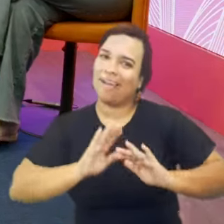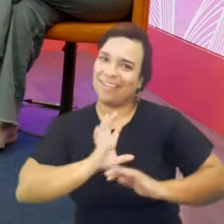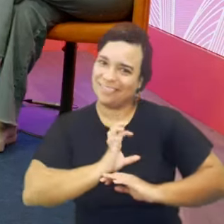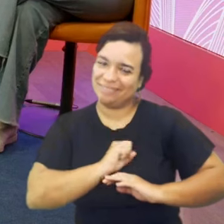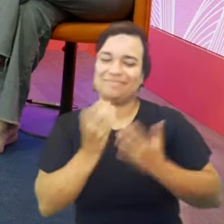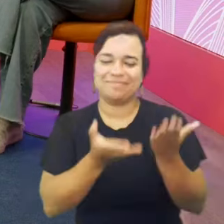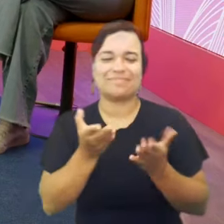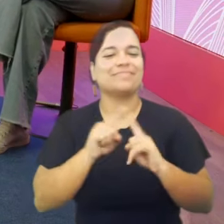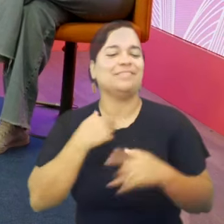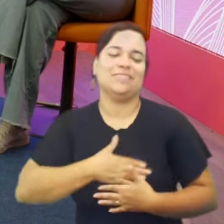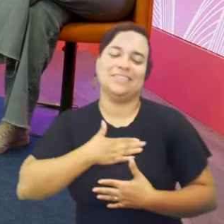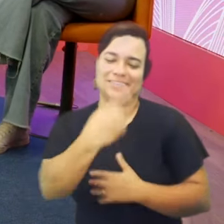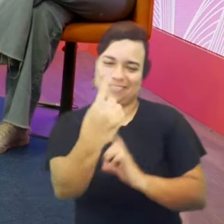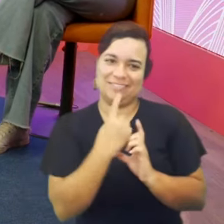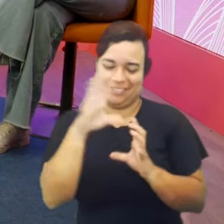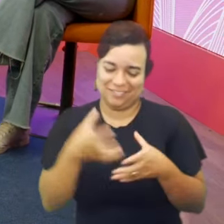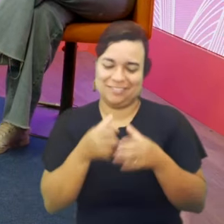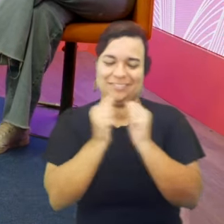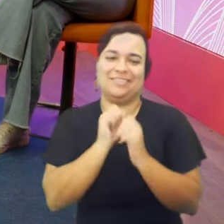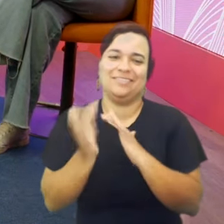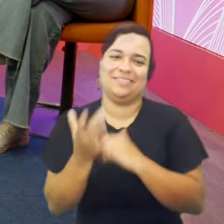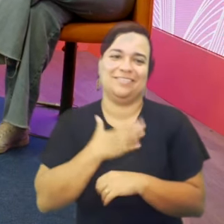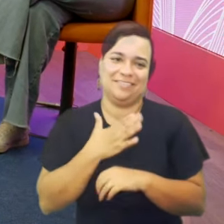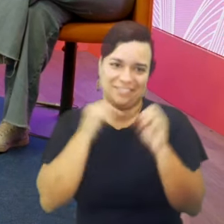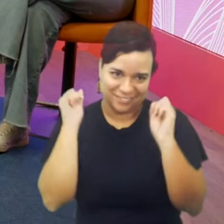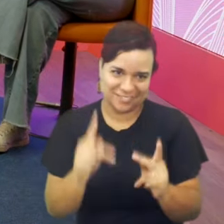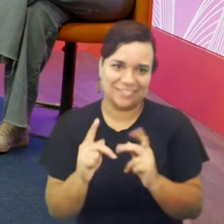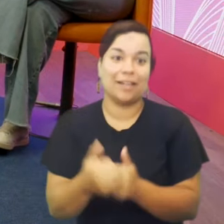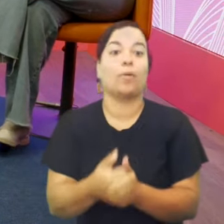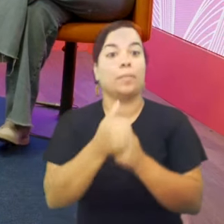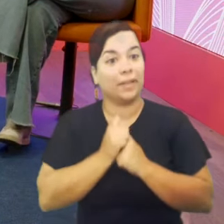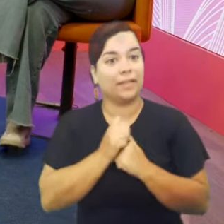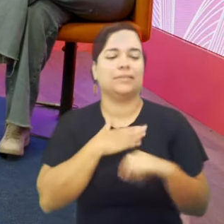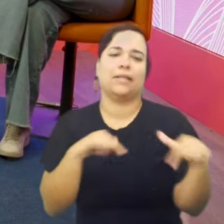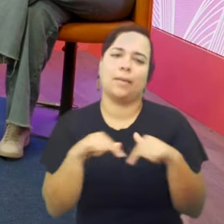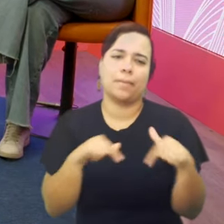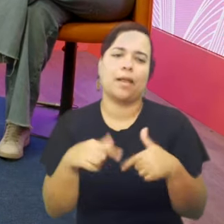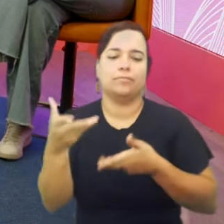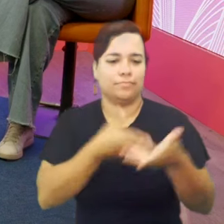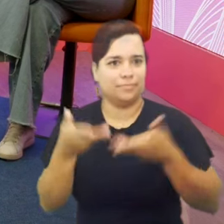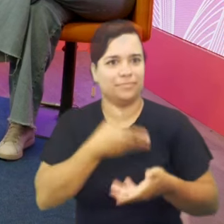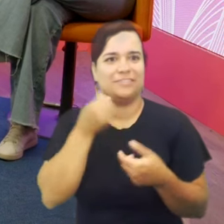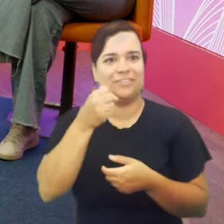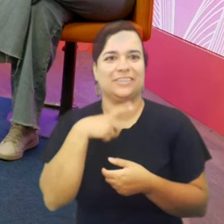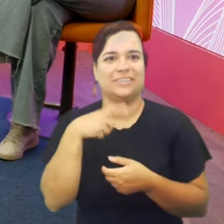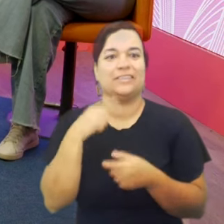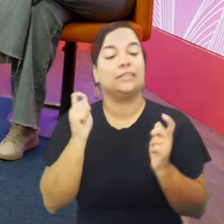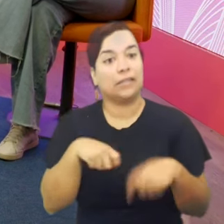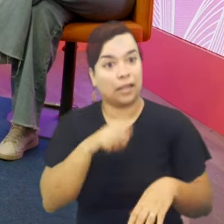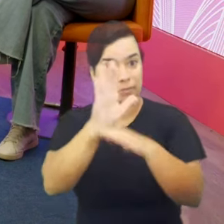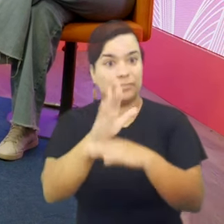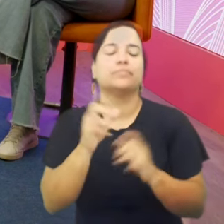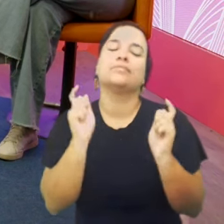Mas com certeza vai ser um prazer ter você lá nas minhas redes sociais, acompanhando o meu trabalho, a gente tem muita troca, e o que eu puder contribuir com